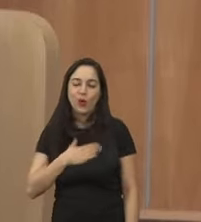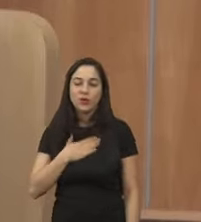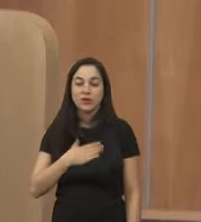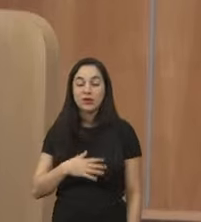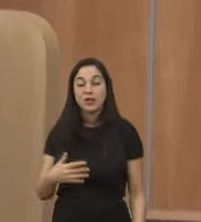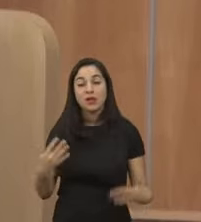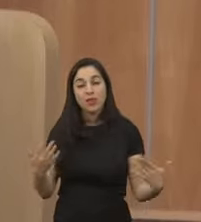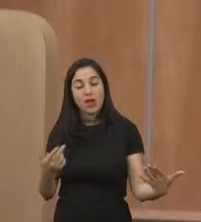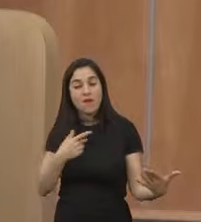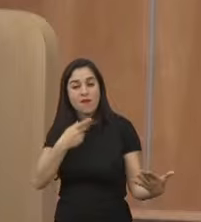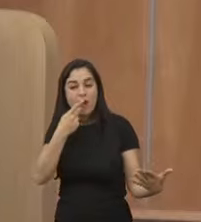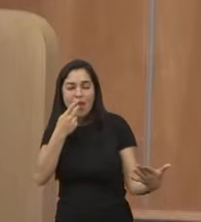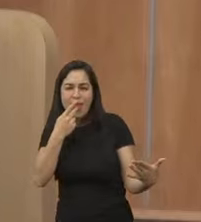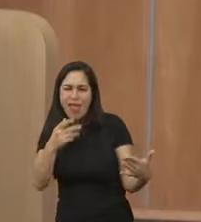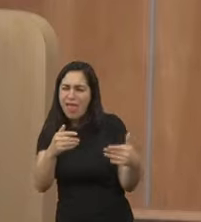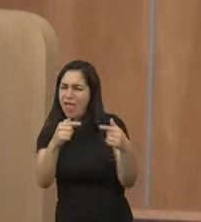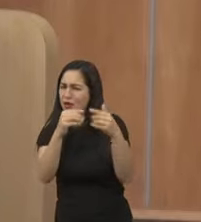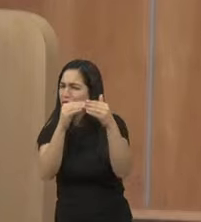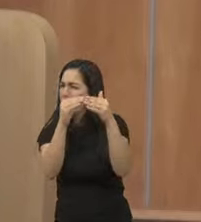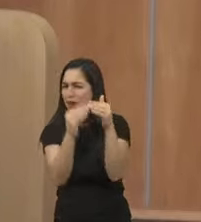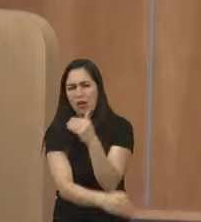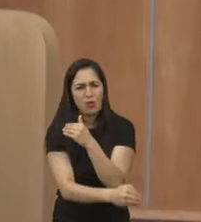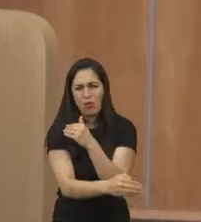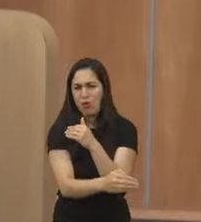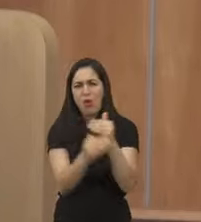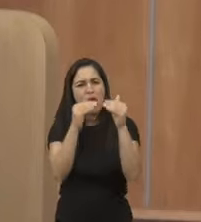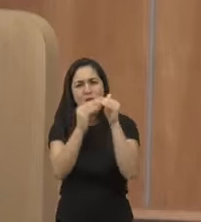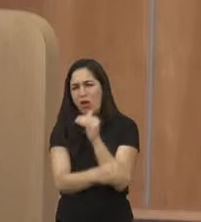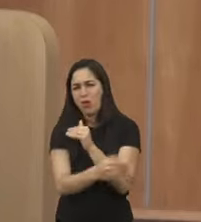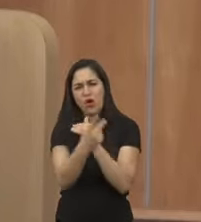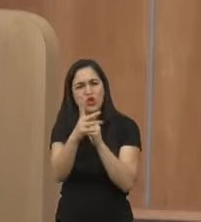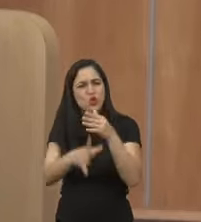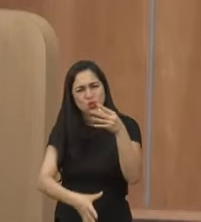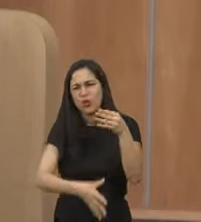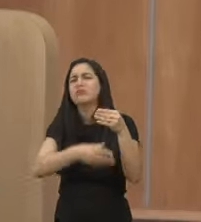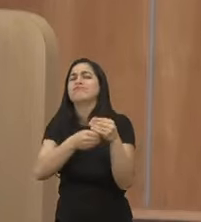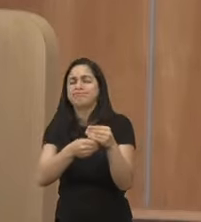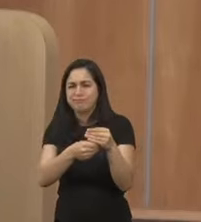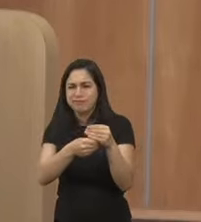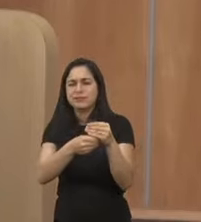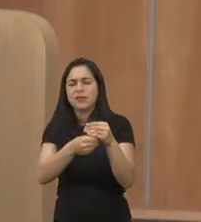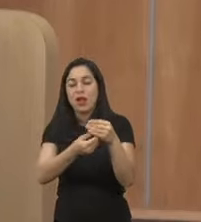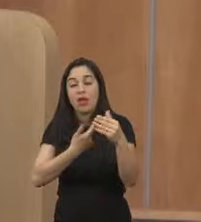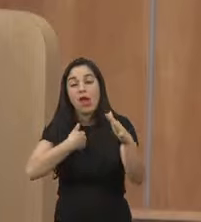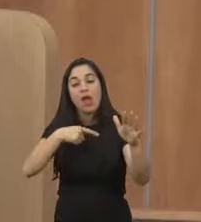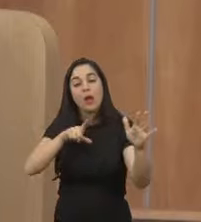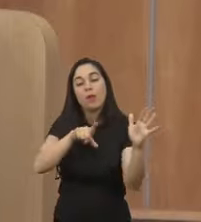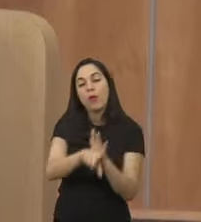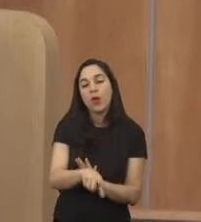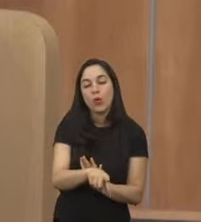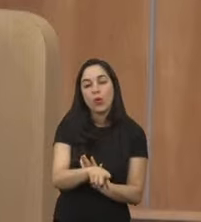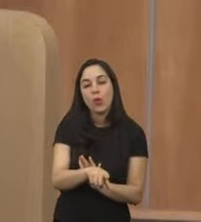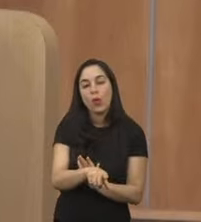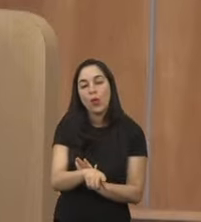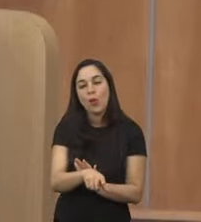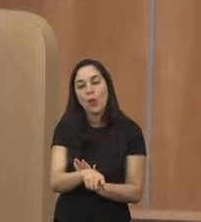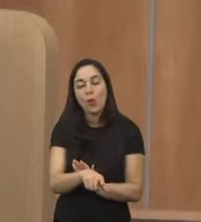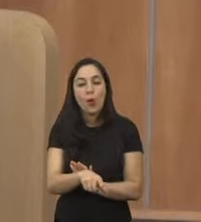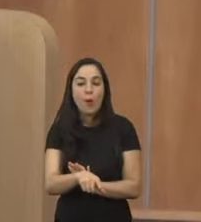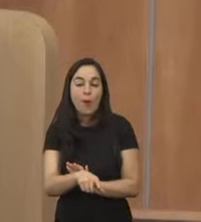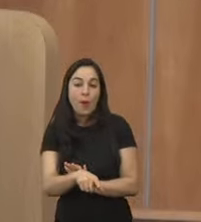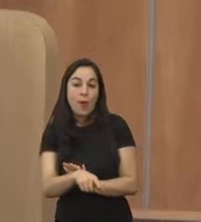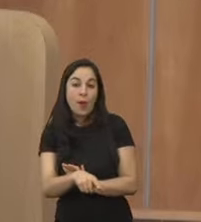falei para ele, eu sou totalmente contra, não sou a favor dessa emenda sua. E aí eu pergunto para você, gente, uma charrete sem som é